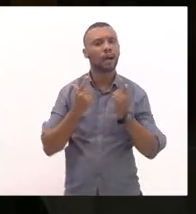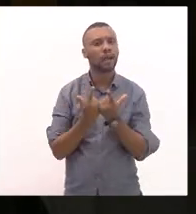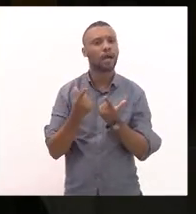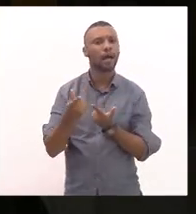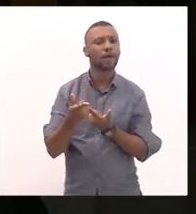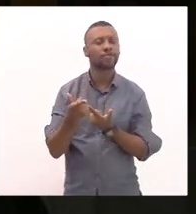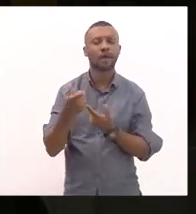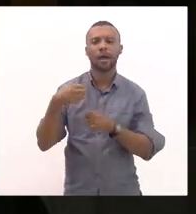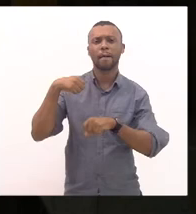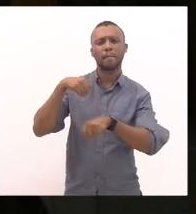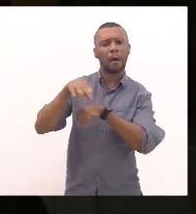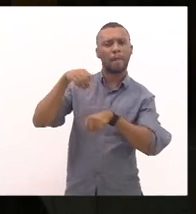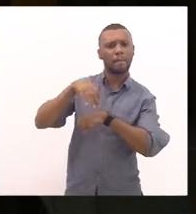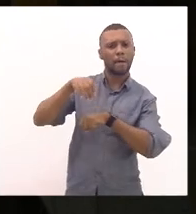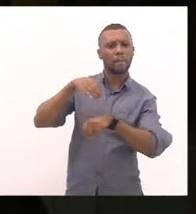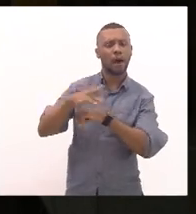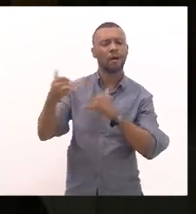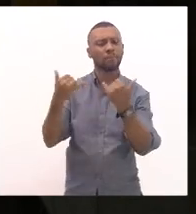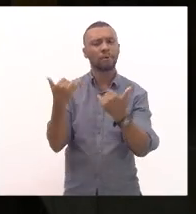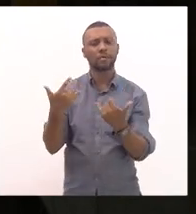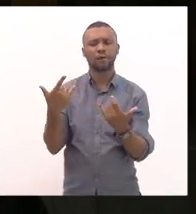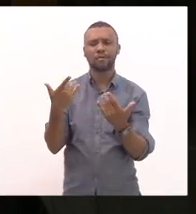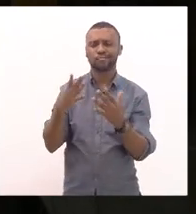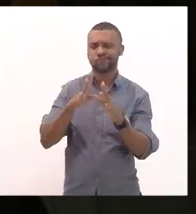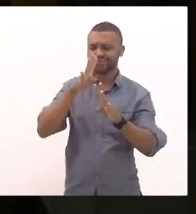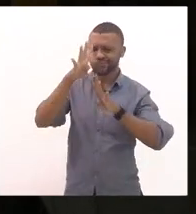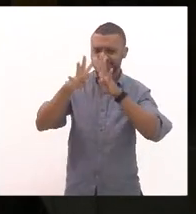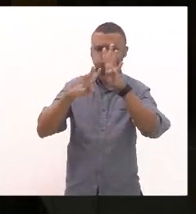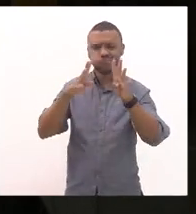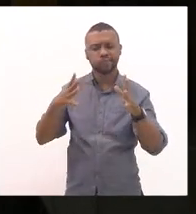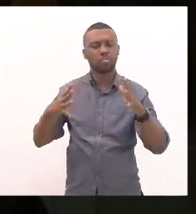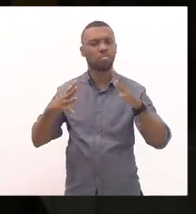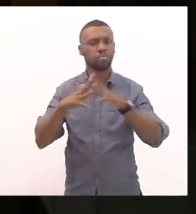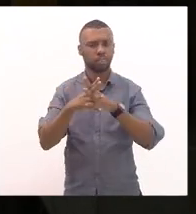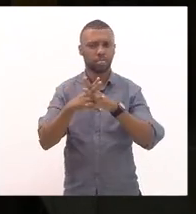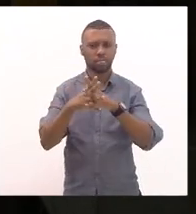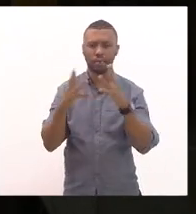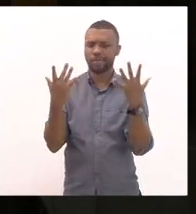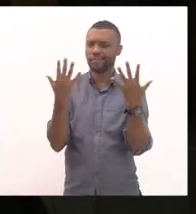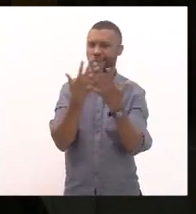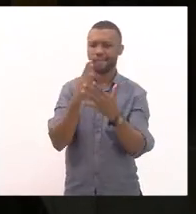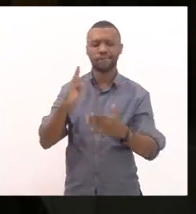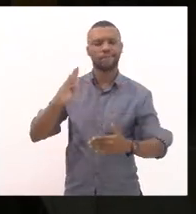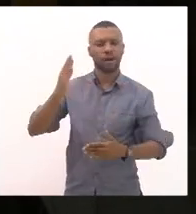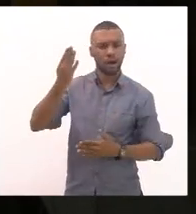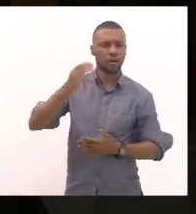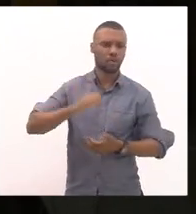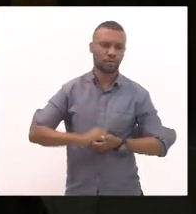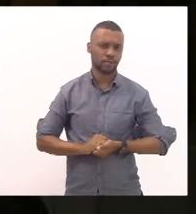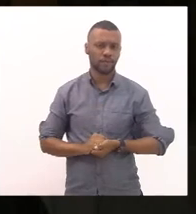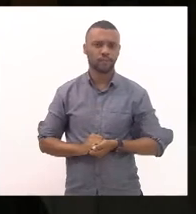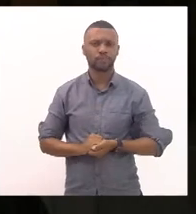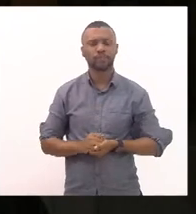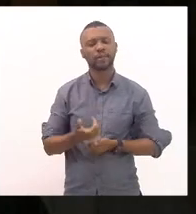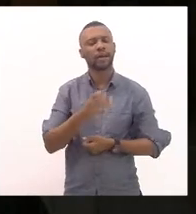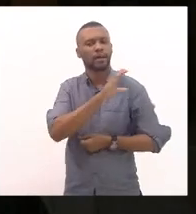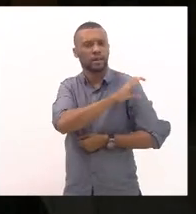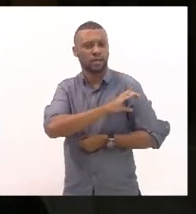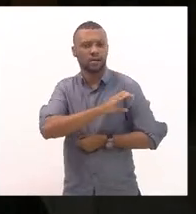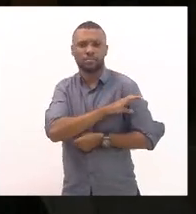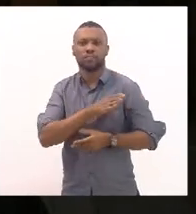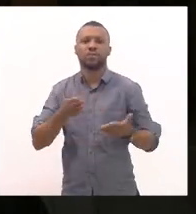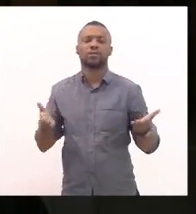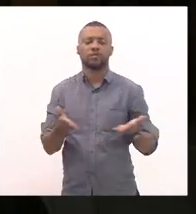as informações equivocadas é a cidade de Campos hoje vive um novo momento